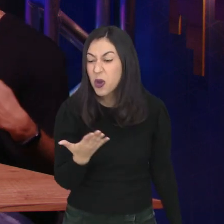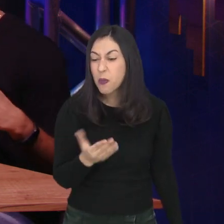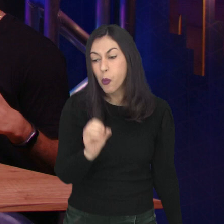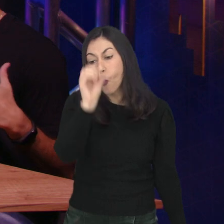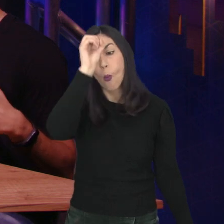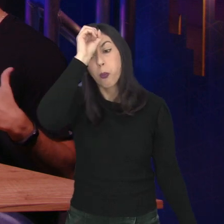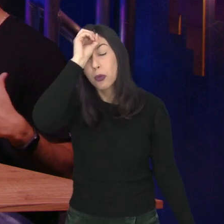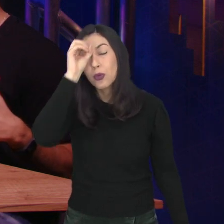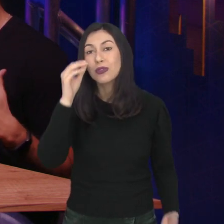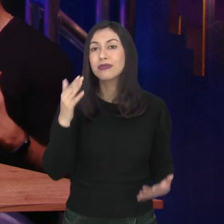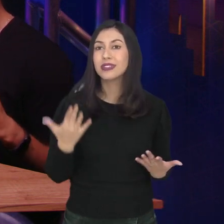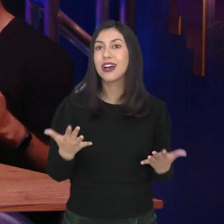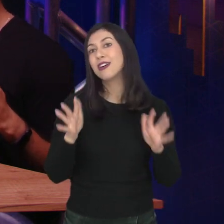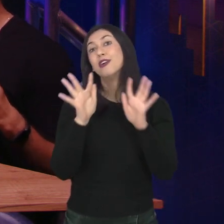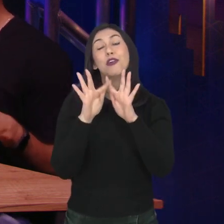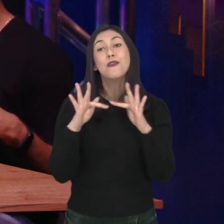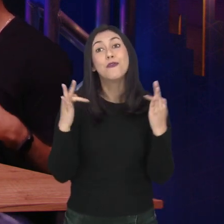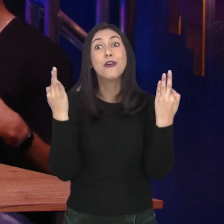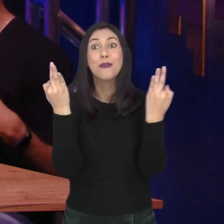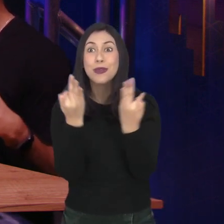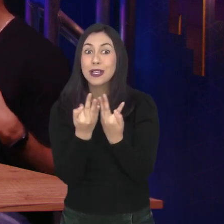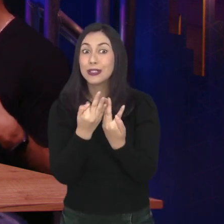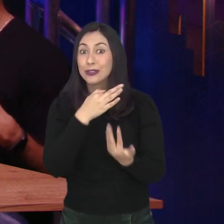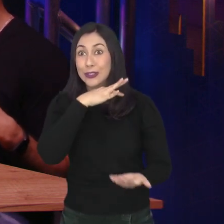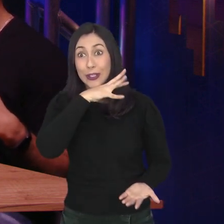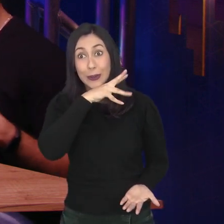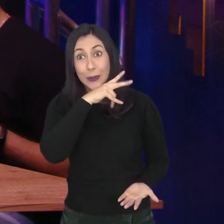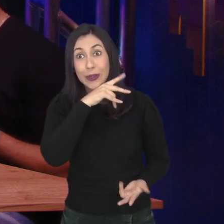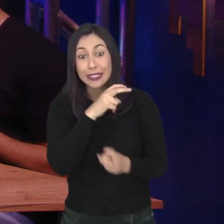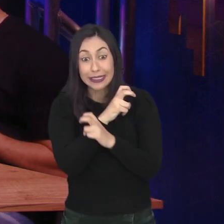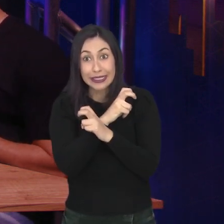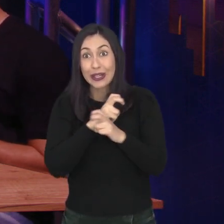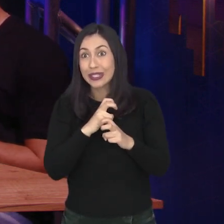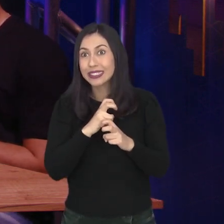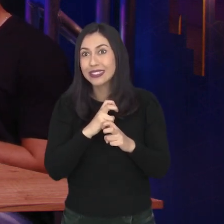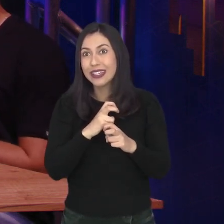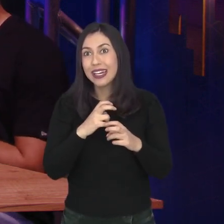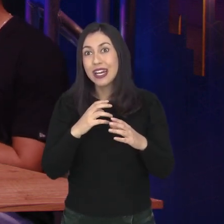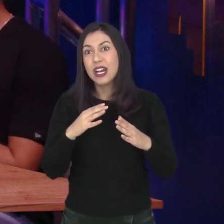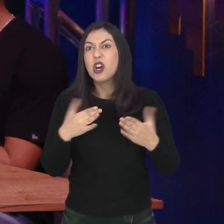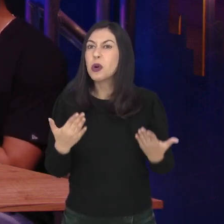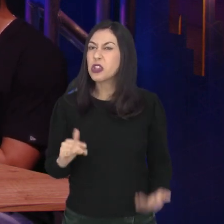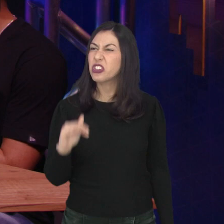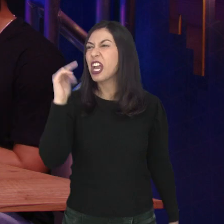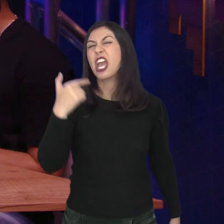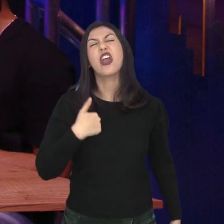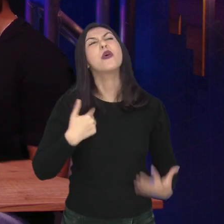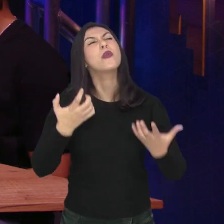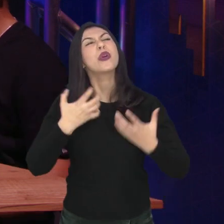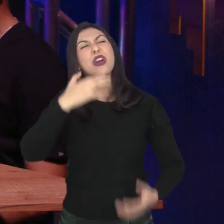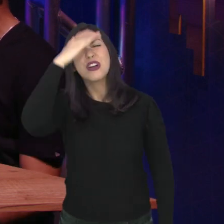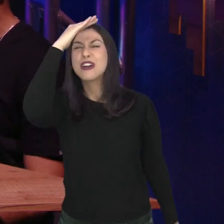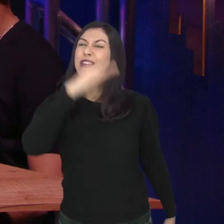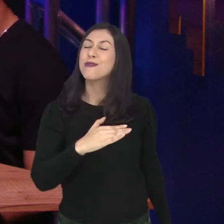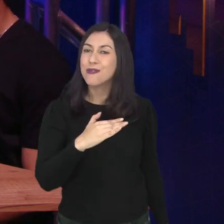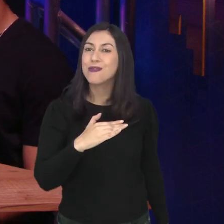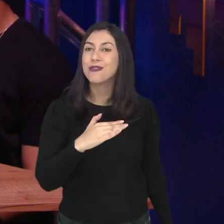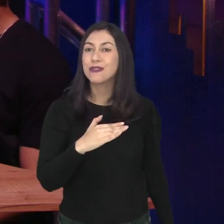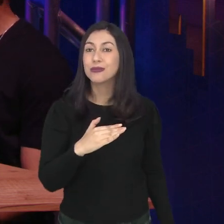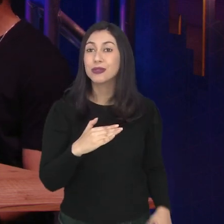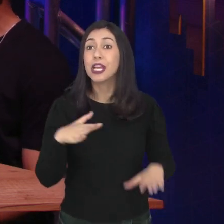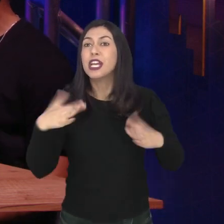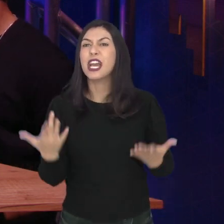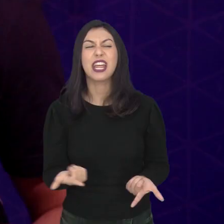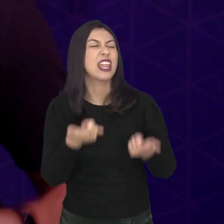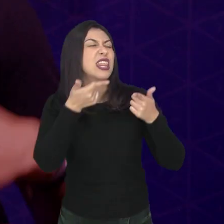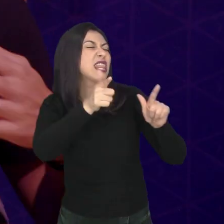esse ambiente familiar tóxico, vamos dizer assim, né? E quando ele cresce, ele quer virar um vilão, né? E aí